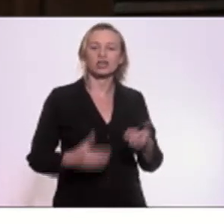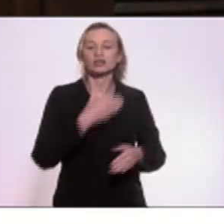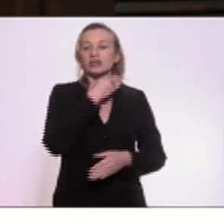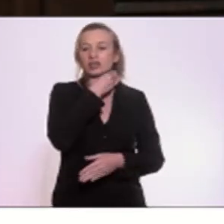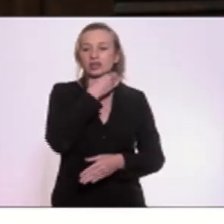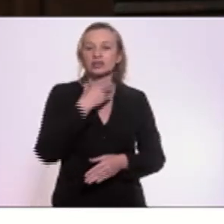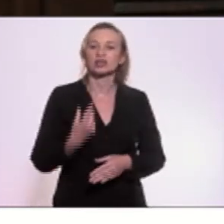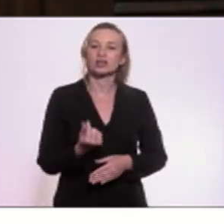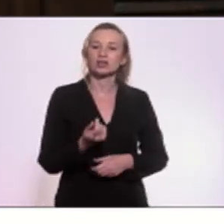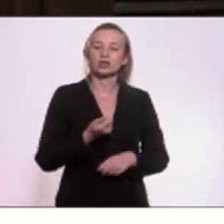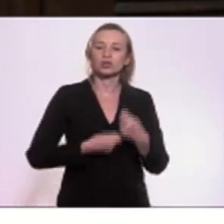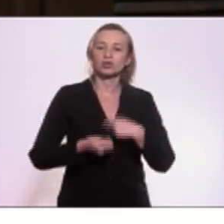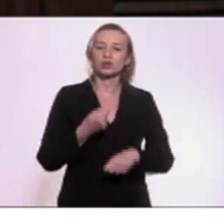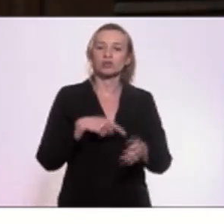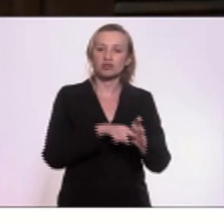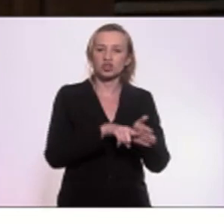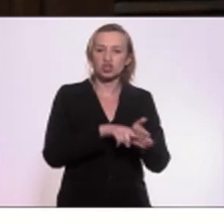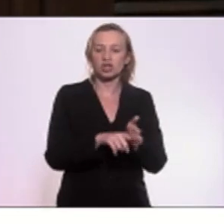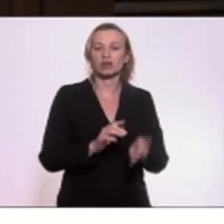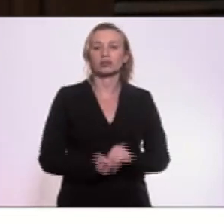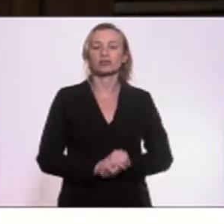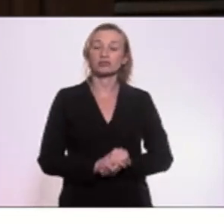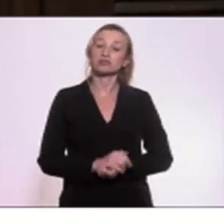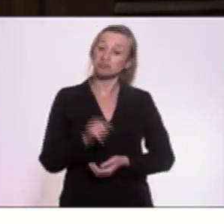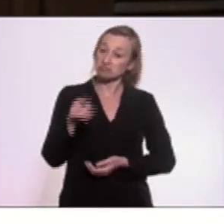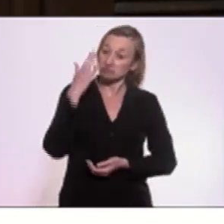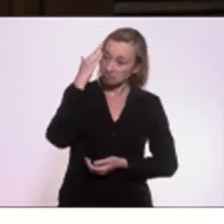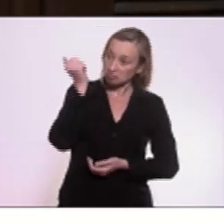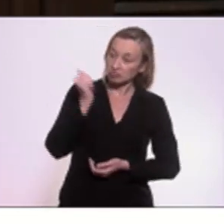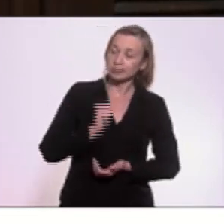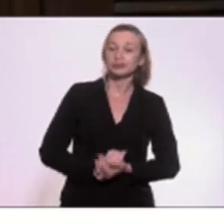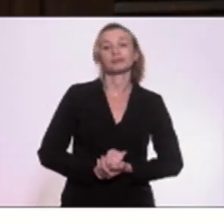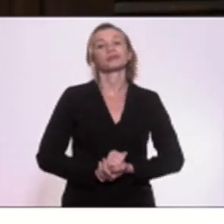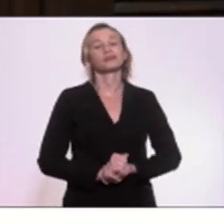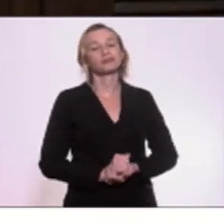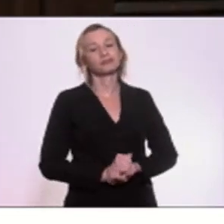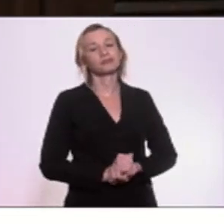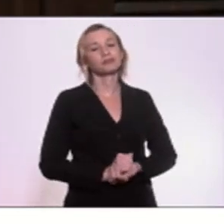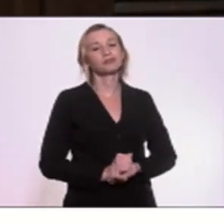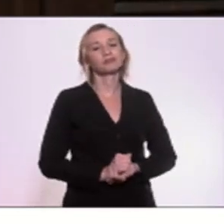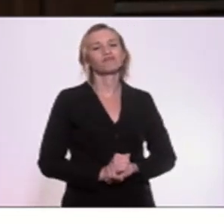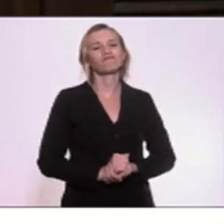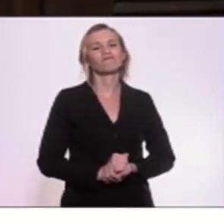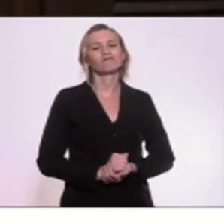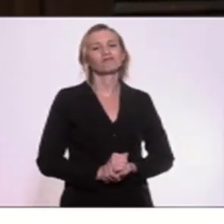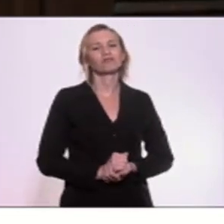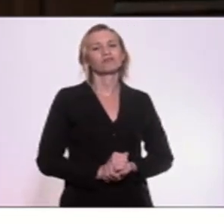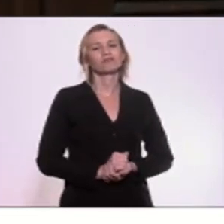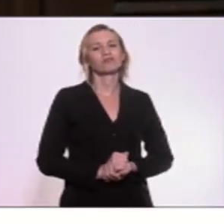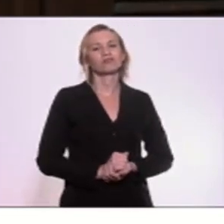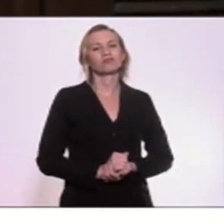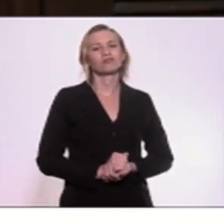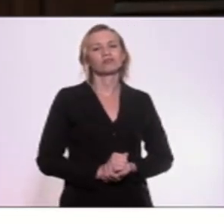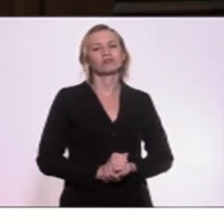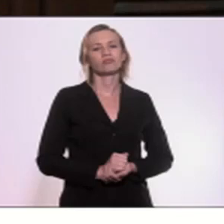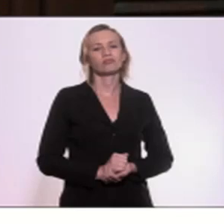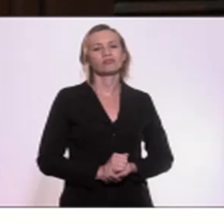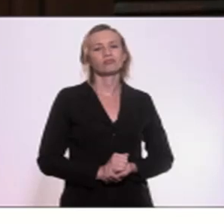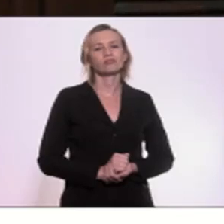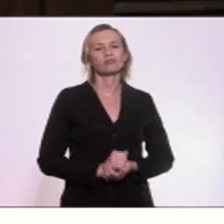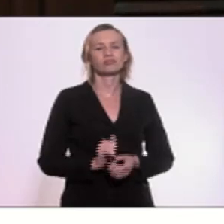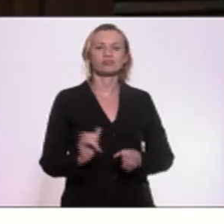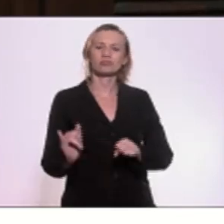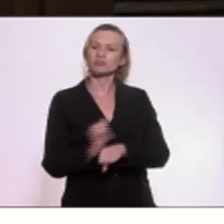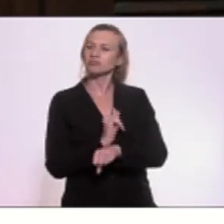crise econômica e fiscal, Vossa Excelência bem sabe disso, e nenhum plano